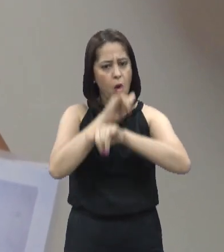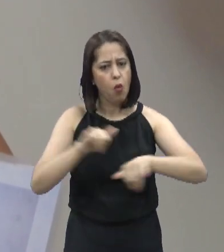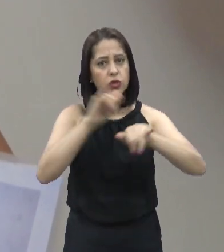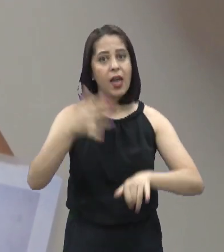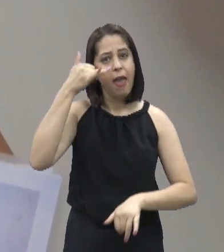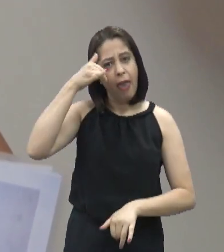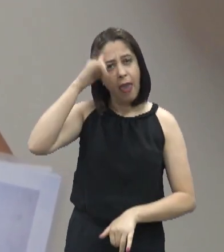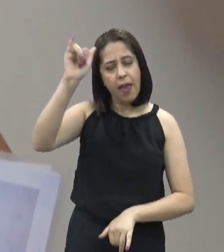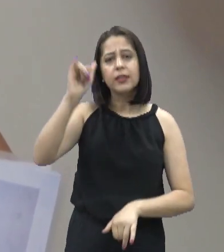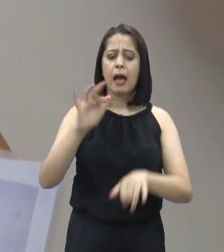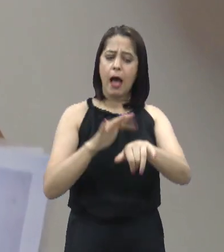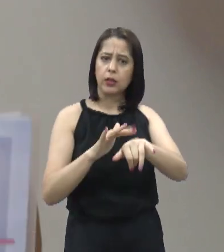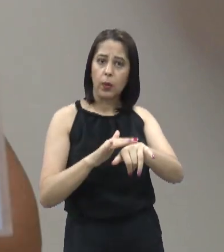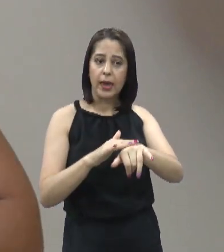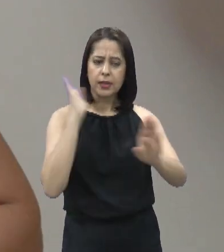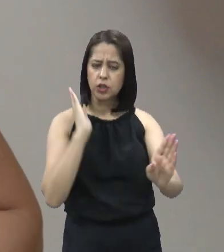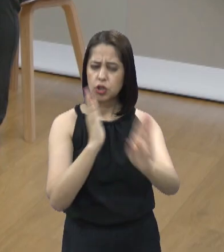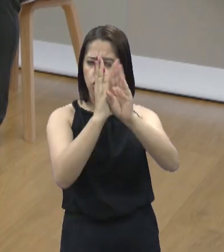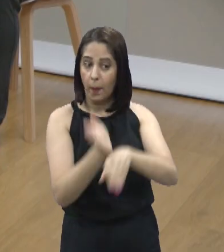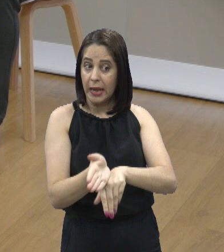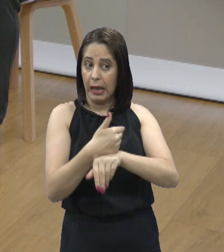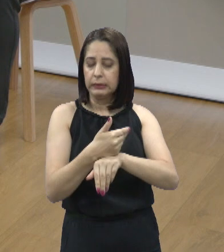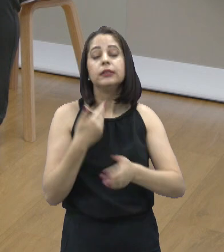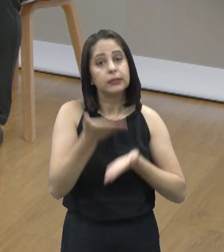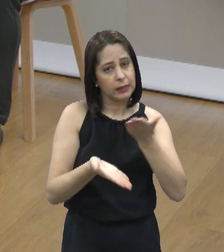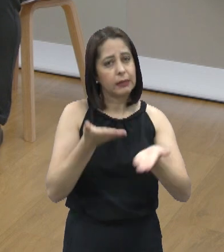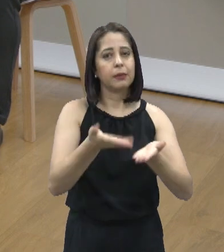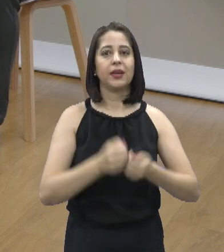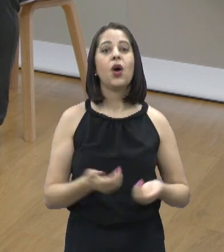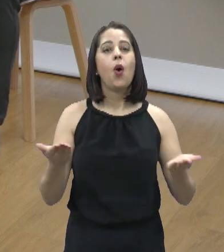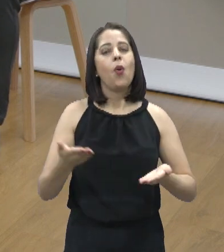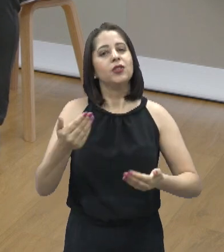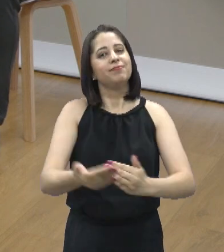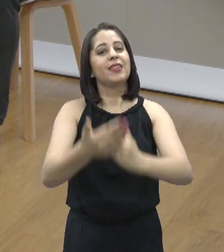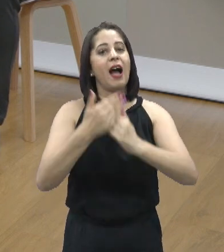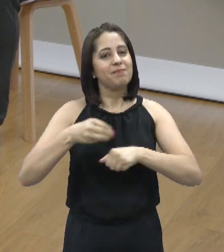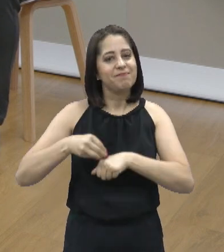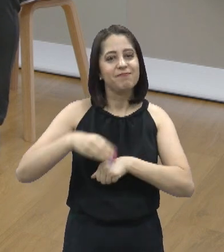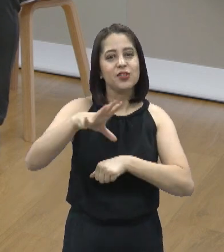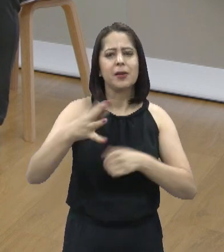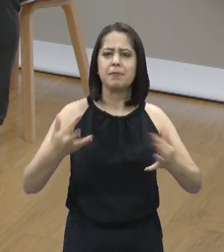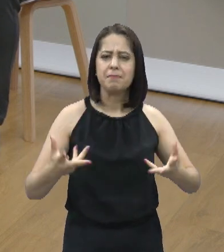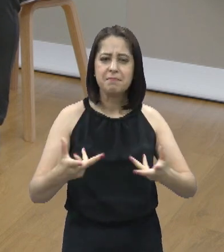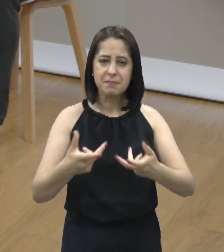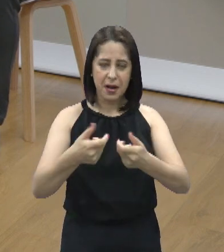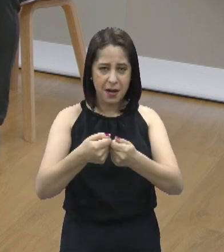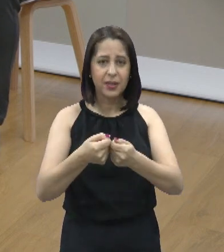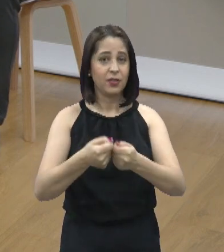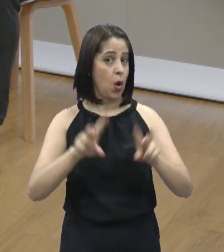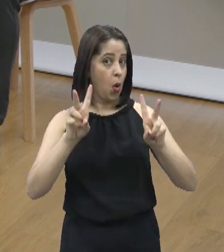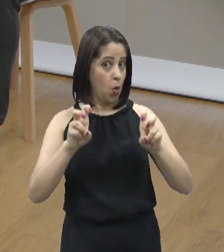prevenção, diagnóstico precoce e tratamento. E quem vai ajudar a gente com dicas valiosas quando o assunto